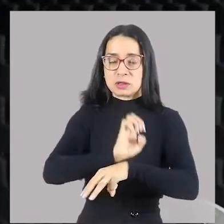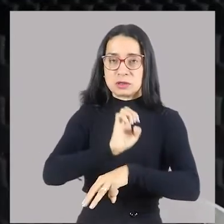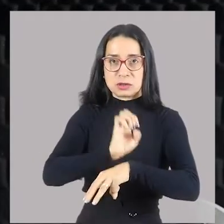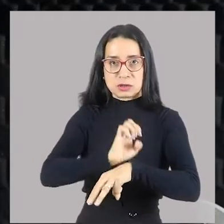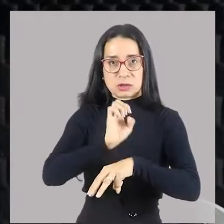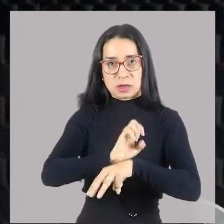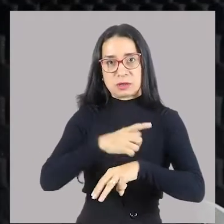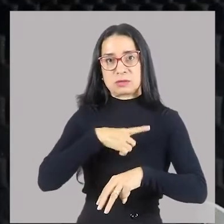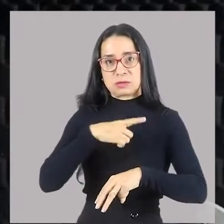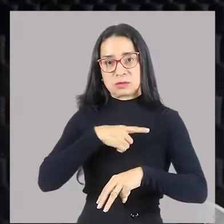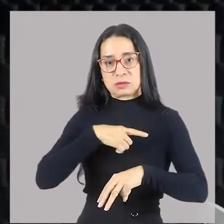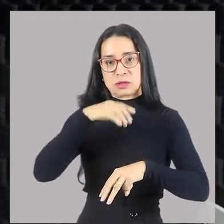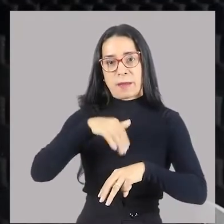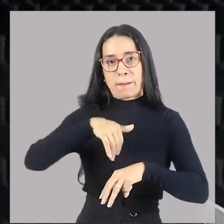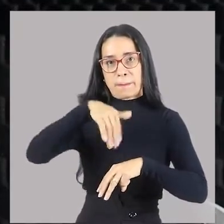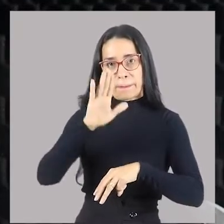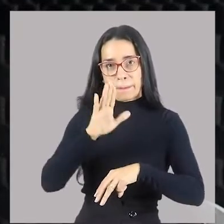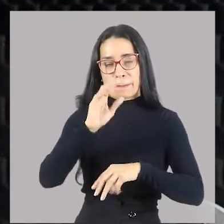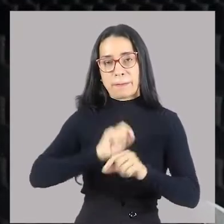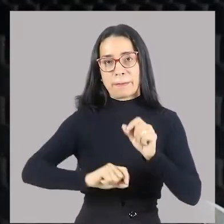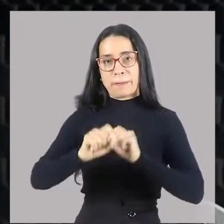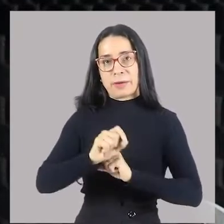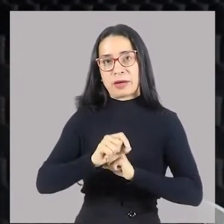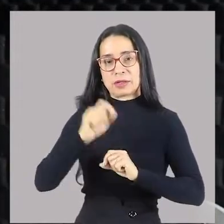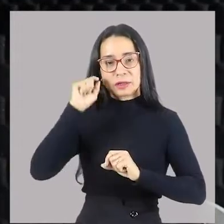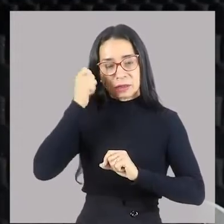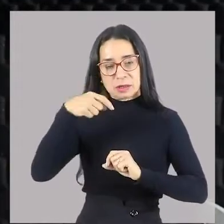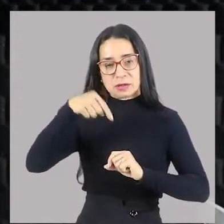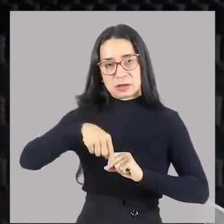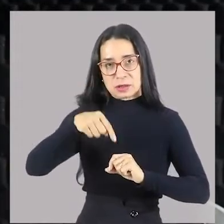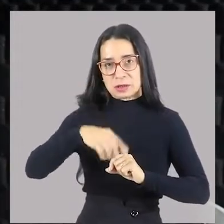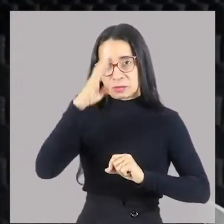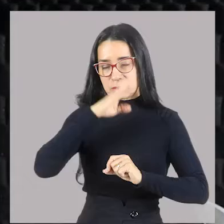brasileiro que possuem a maior quantidade da população negra